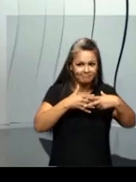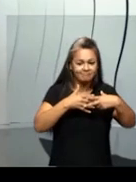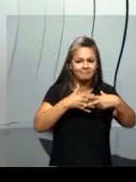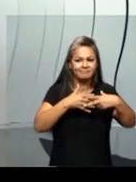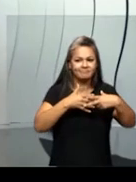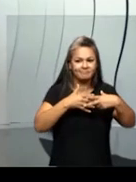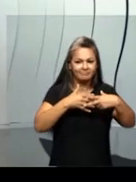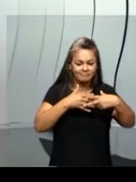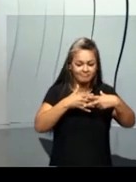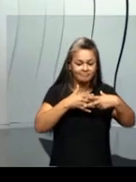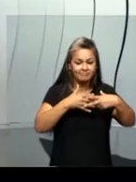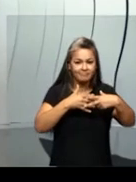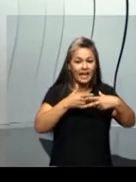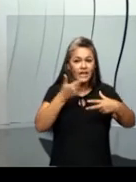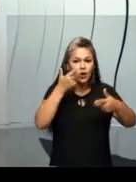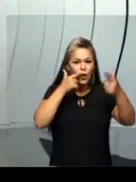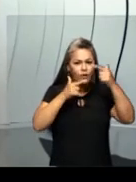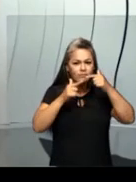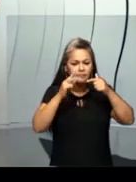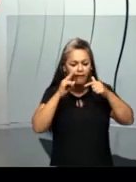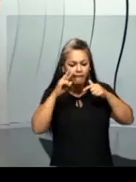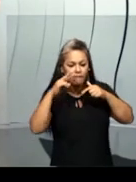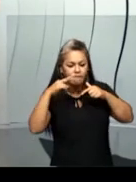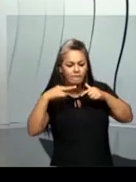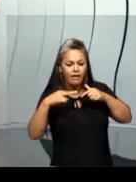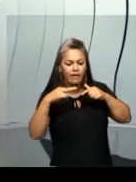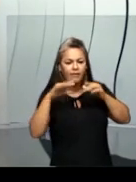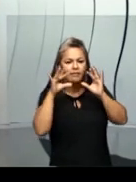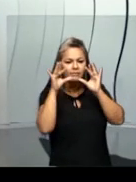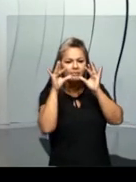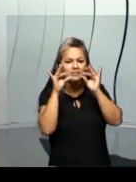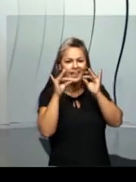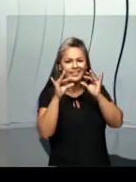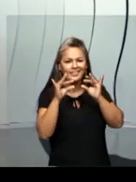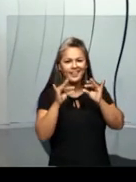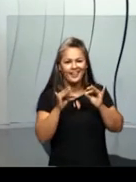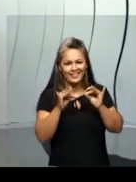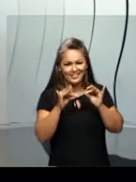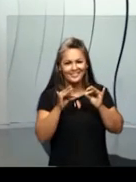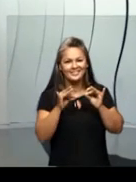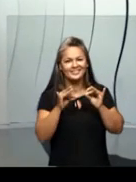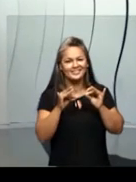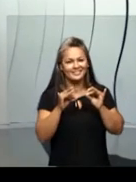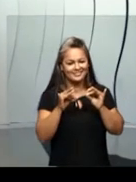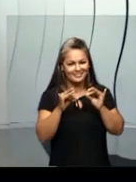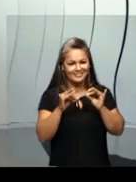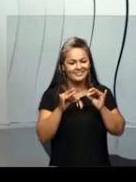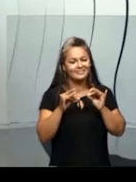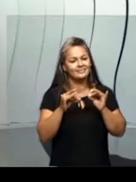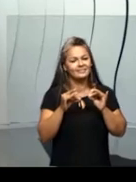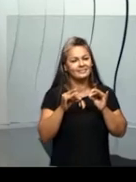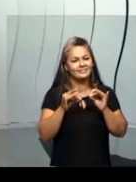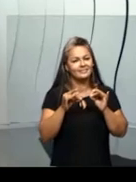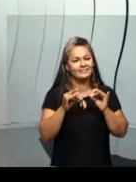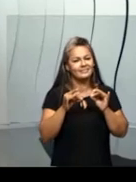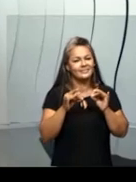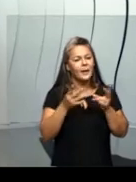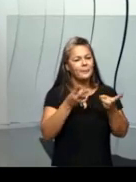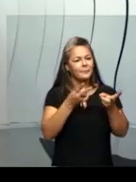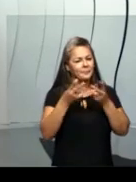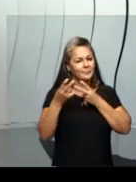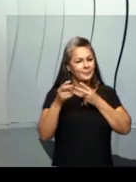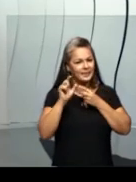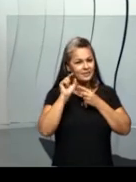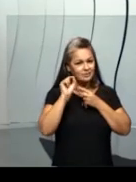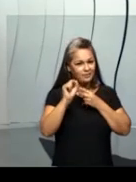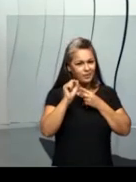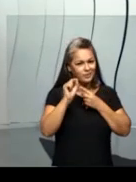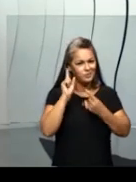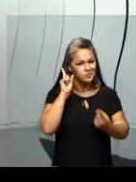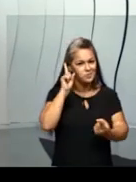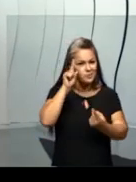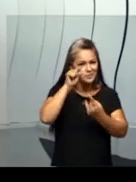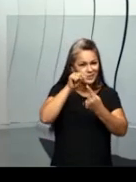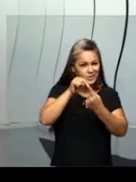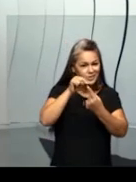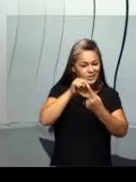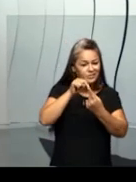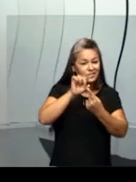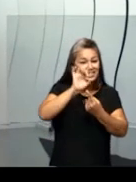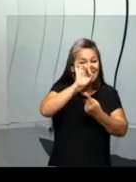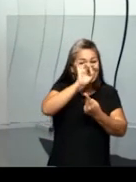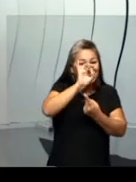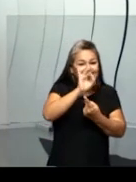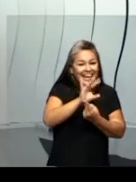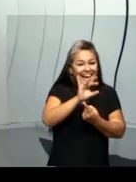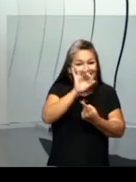do polo, tá? Por causa disso, porque essas finalidades de estudo hoje, principalmente no mundo atual, essas